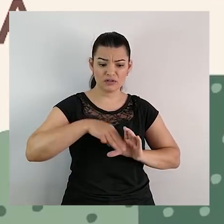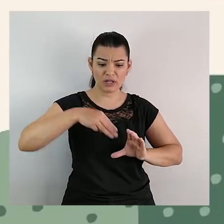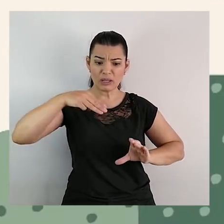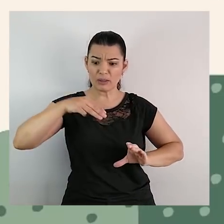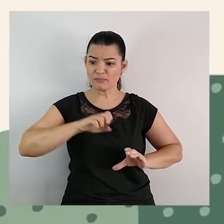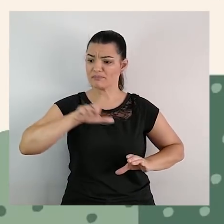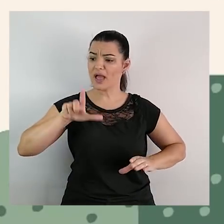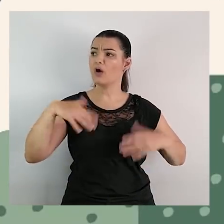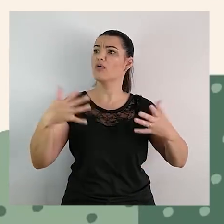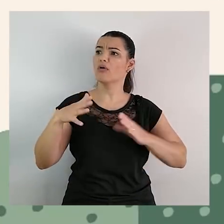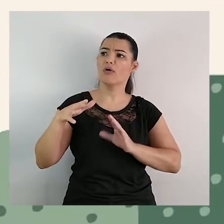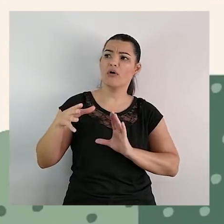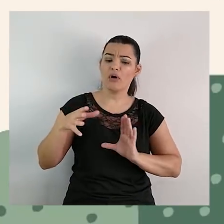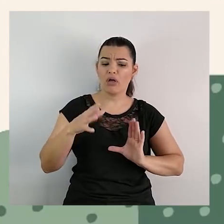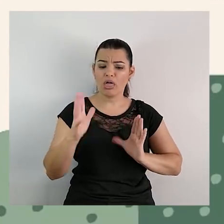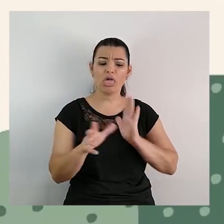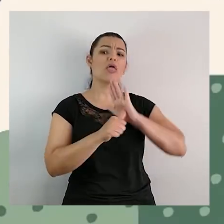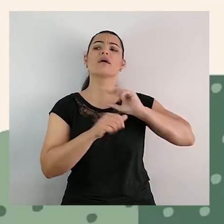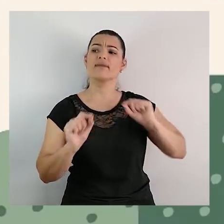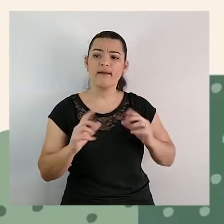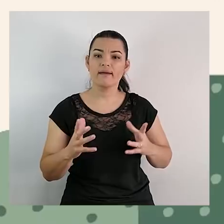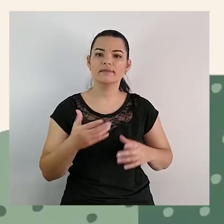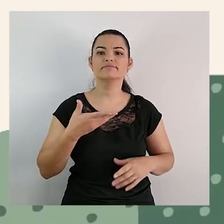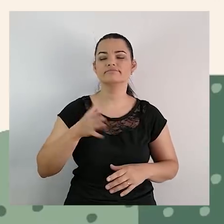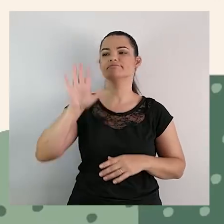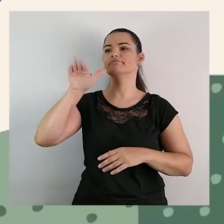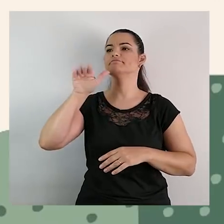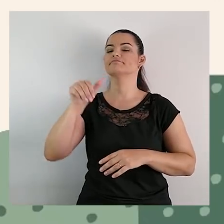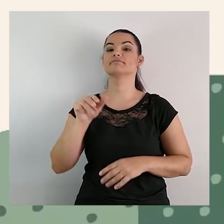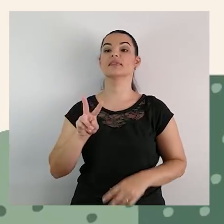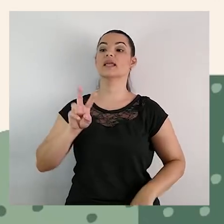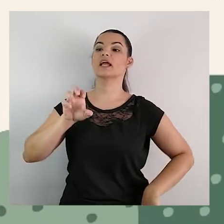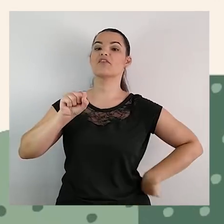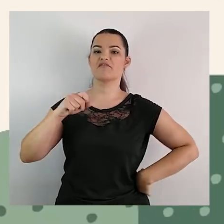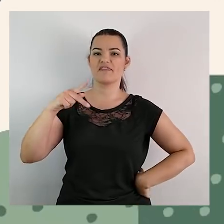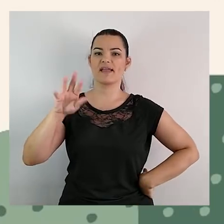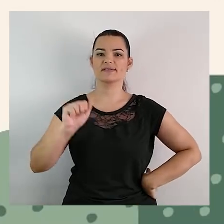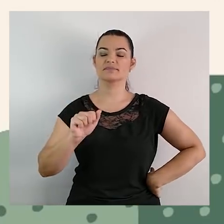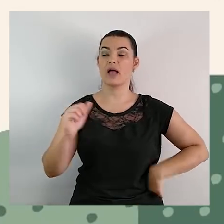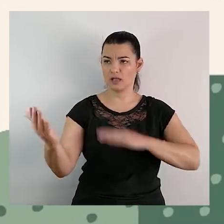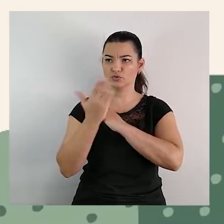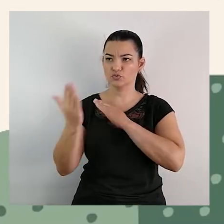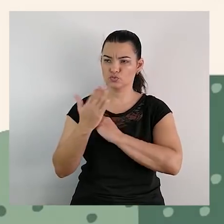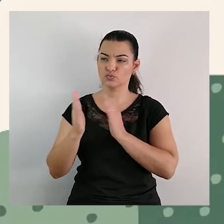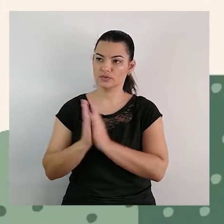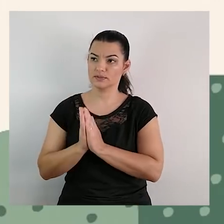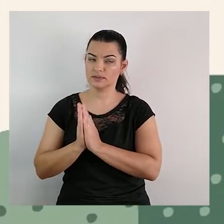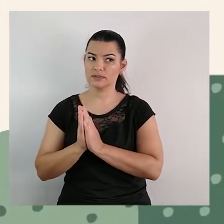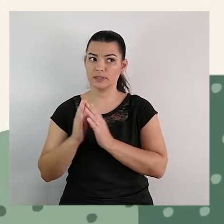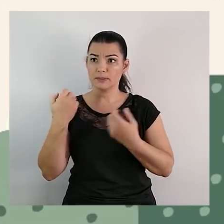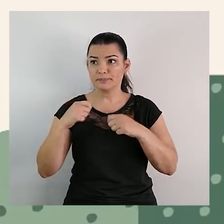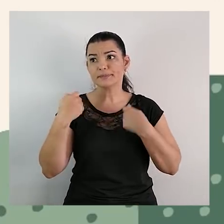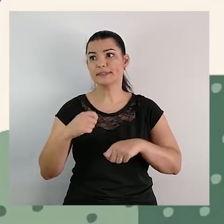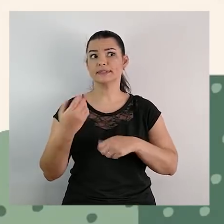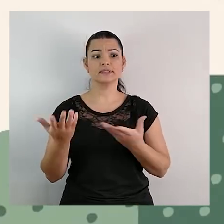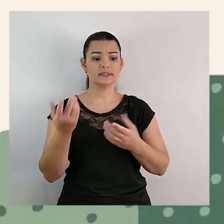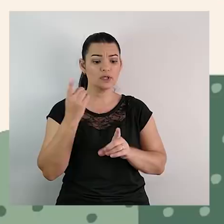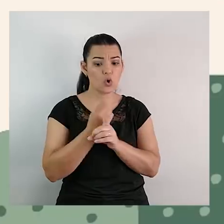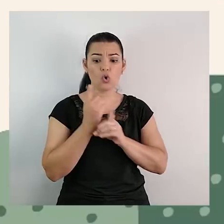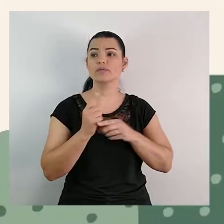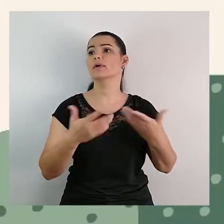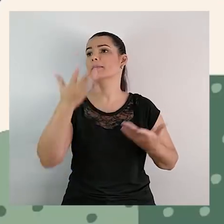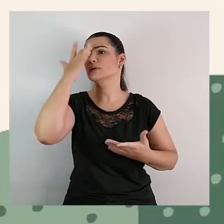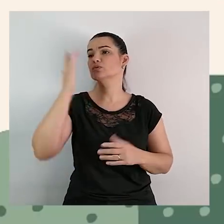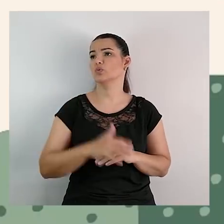mel. Surpresa, pediu ajuda à Vespa. Tinha de encontrar pistas do gatuno. No meio do zum